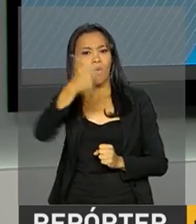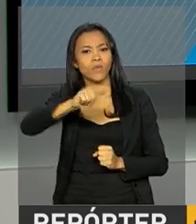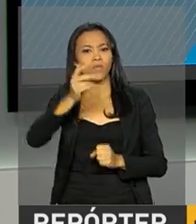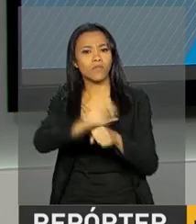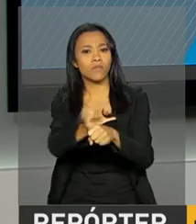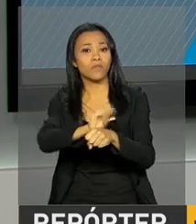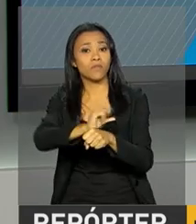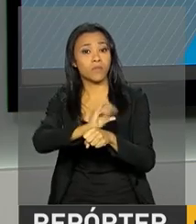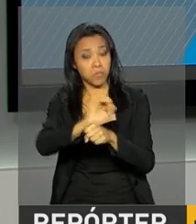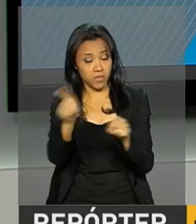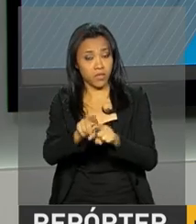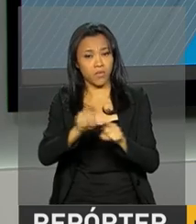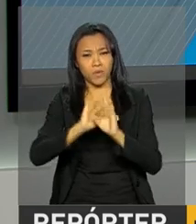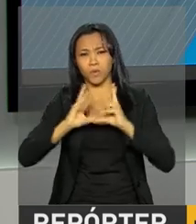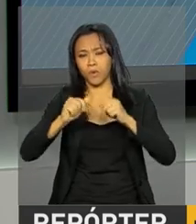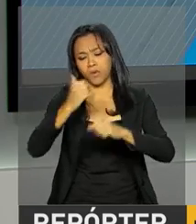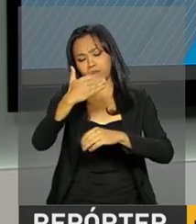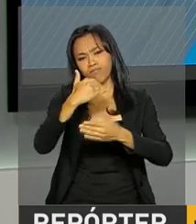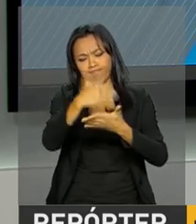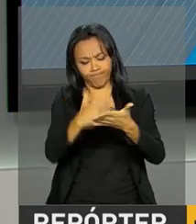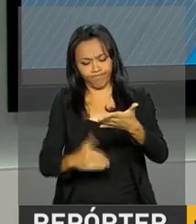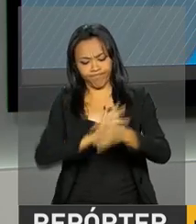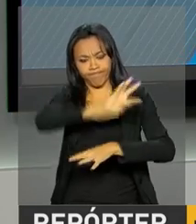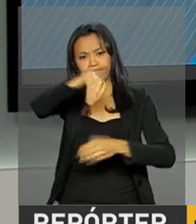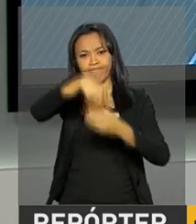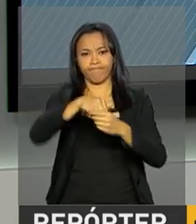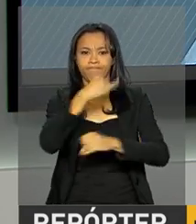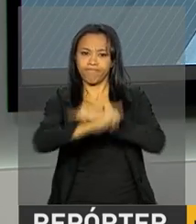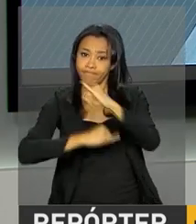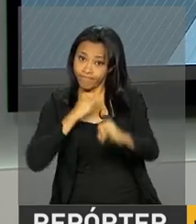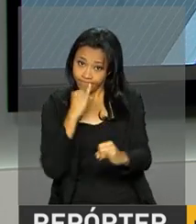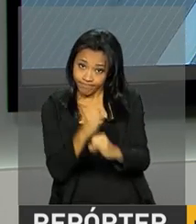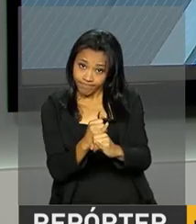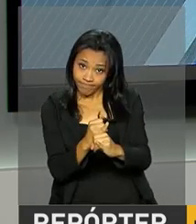no YouTube e toda a nossa programação